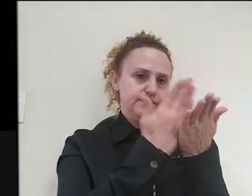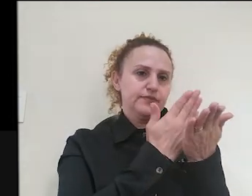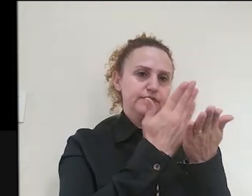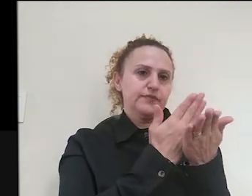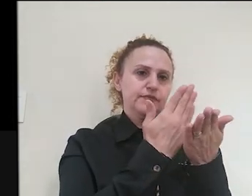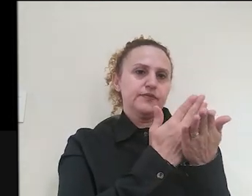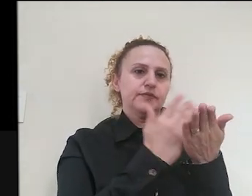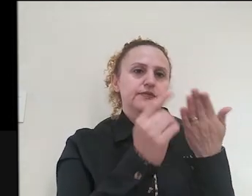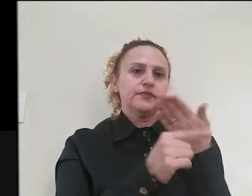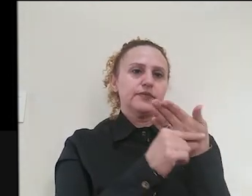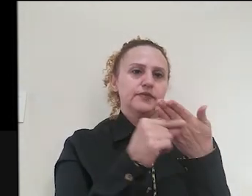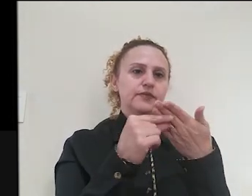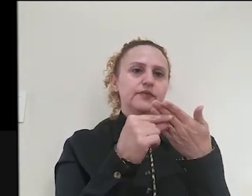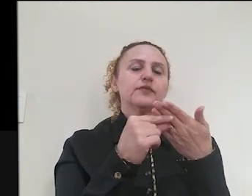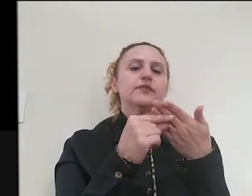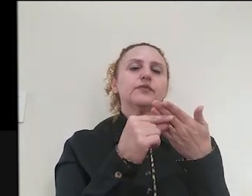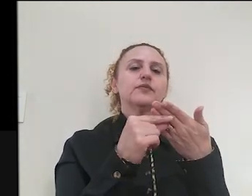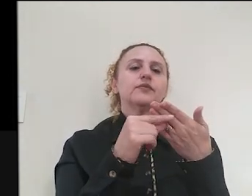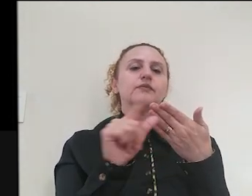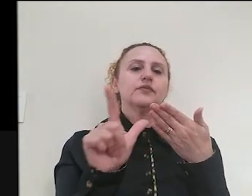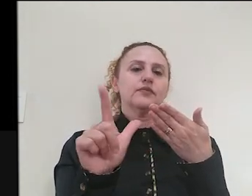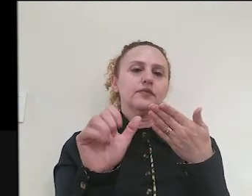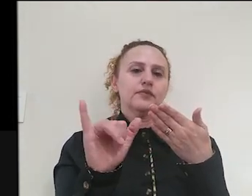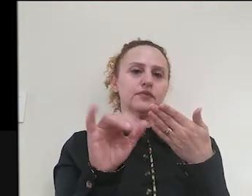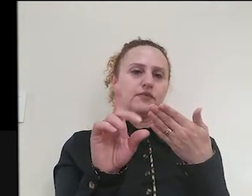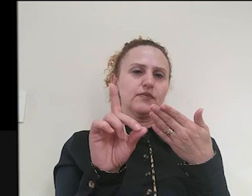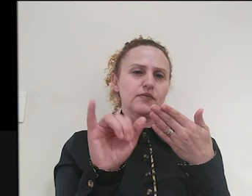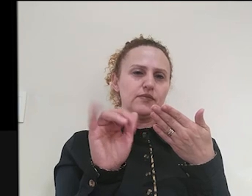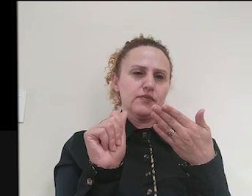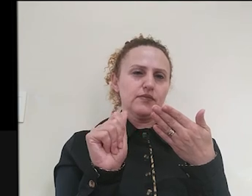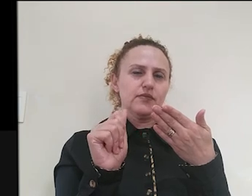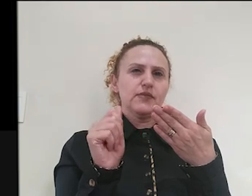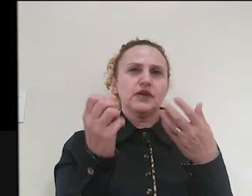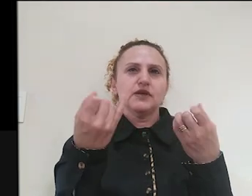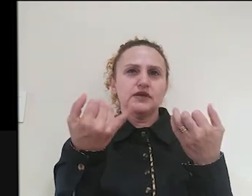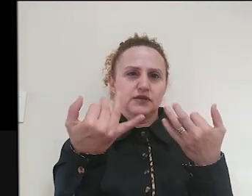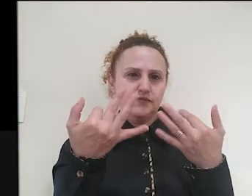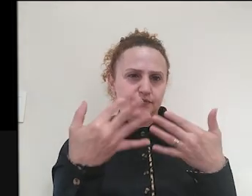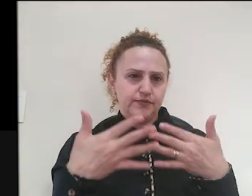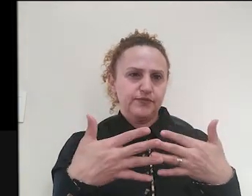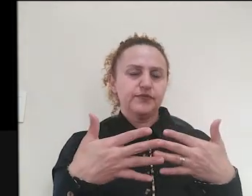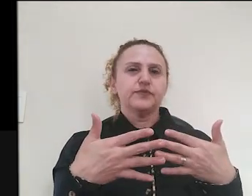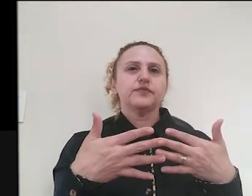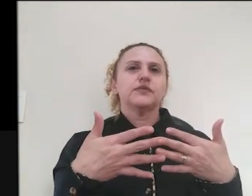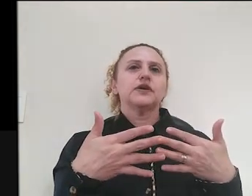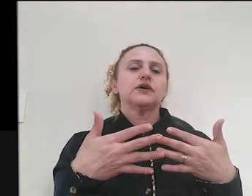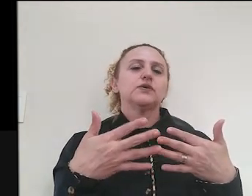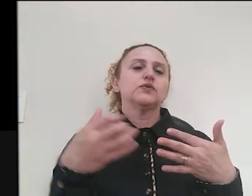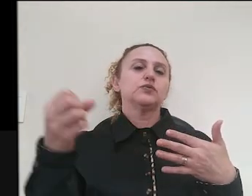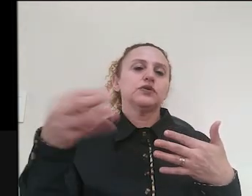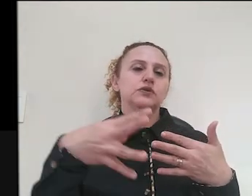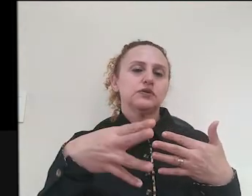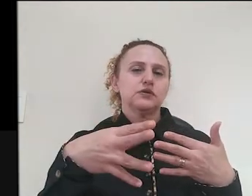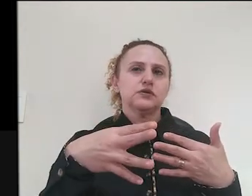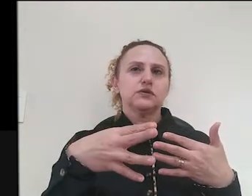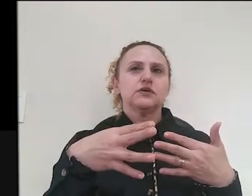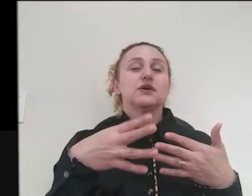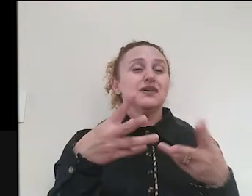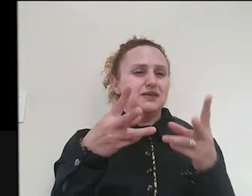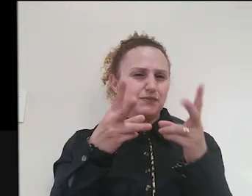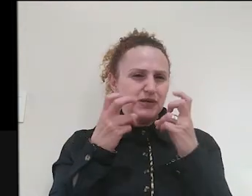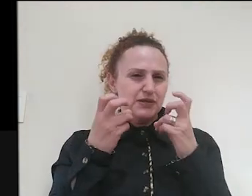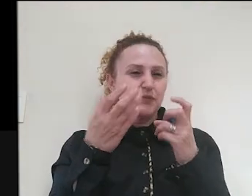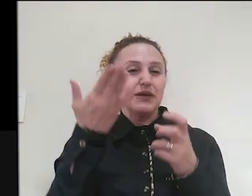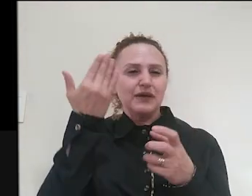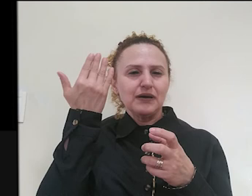mais radical do que qualquer outra mudança de estilo ocorrida ao longo dessa história. Então, notem que, até, por exemplo, até o neoclassicismo, a gente tinha uma arte